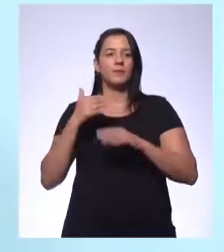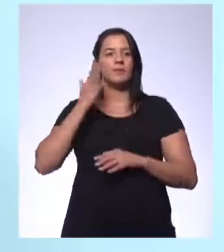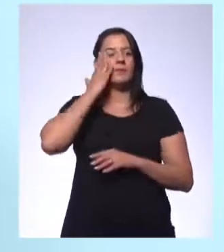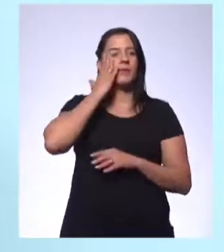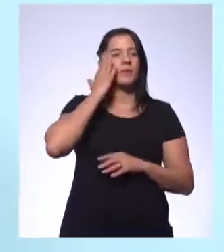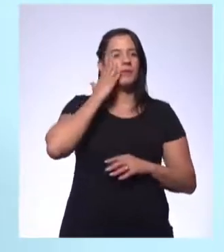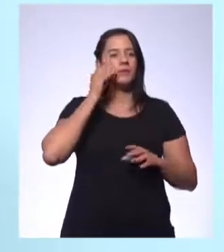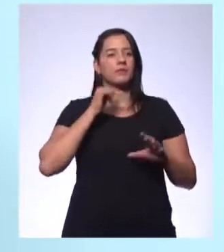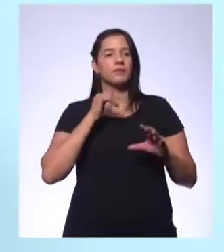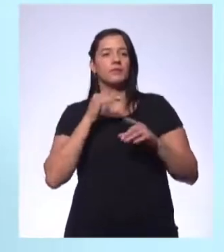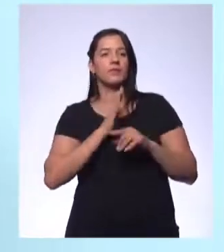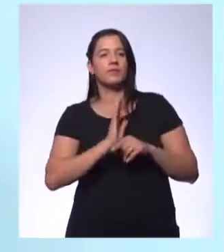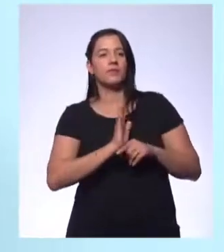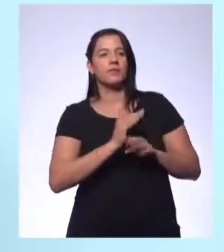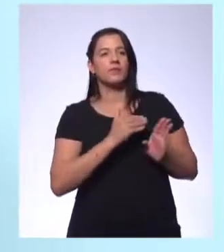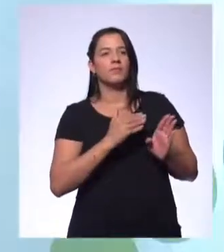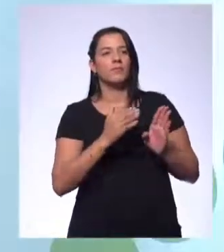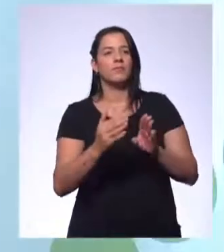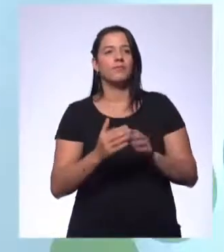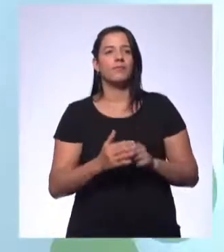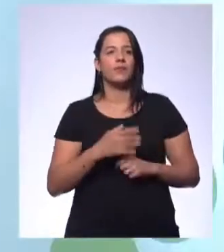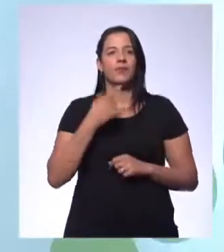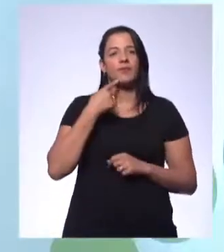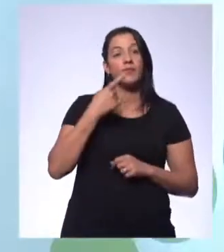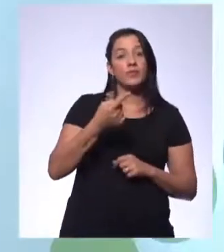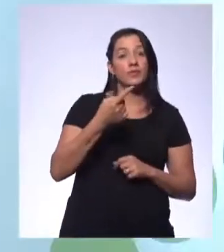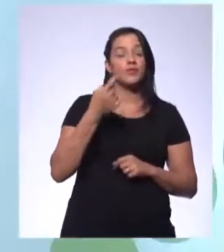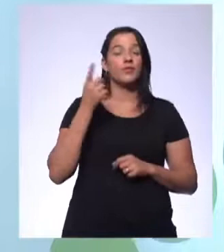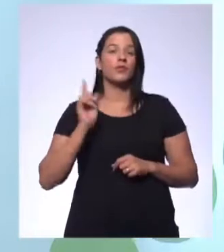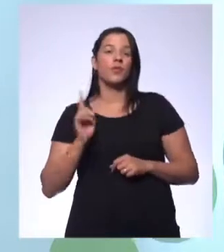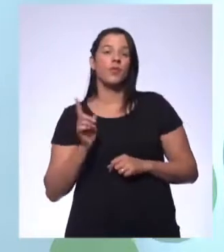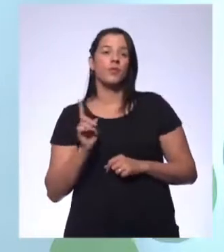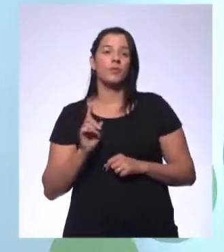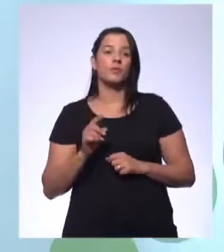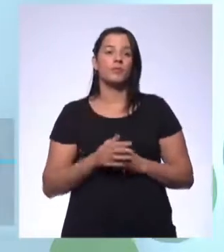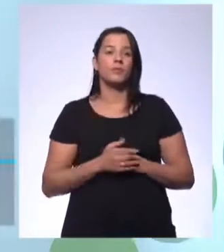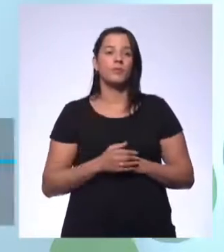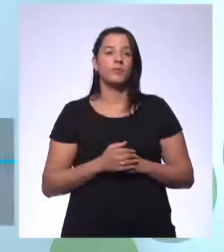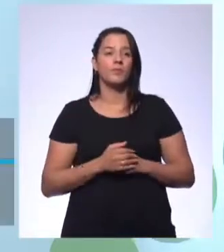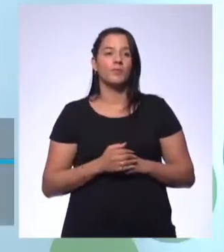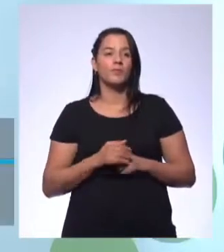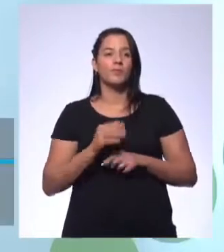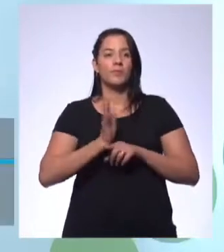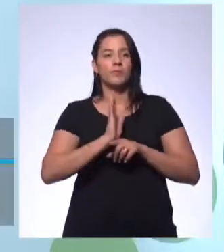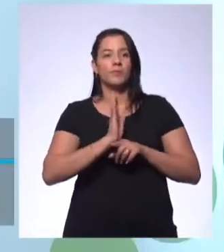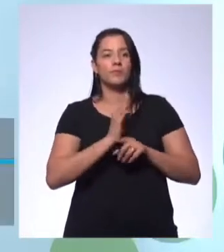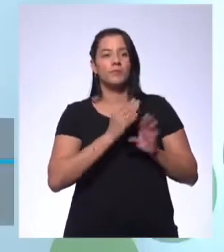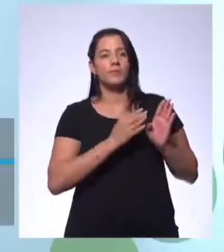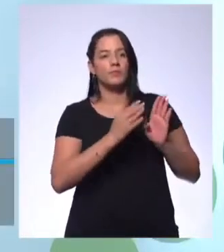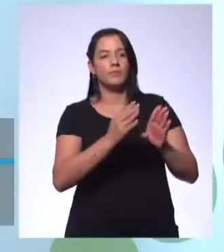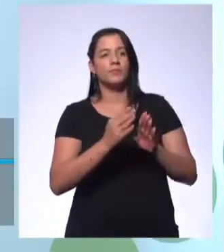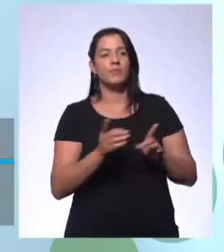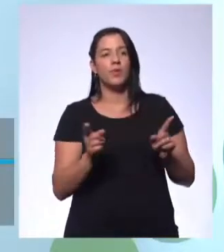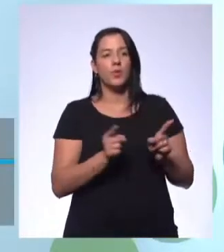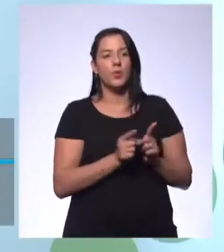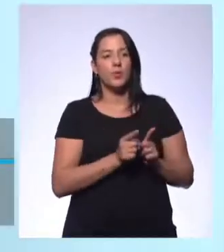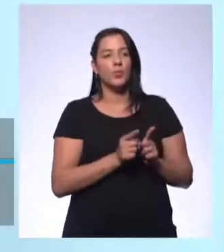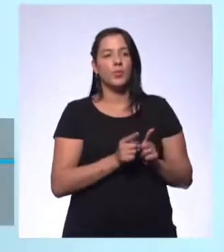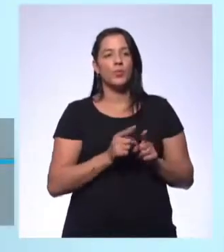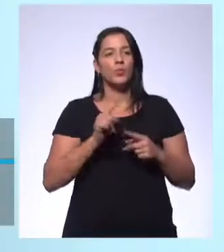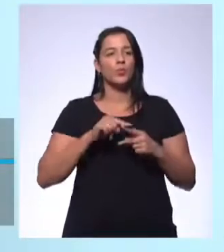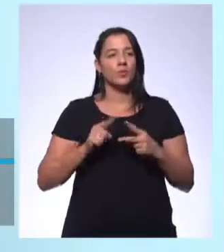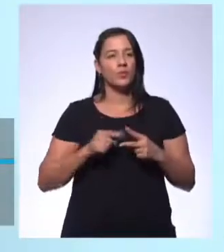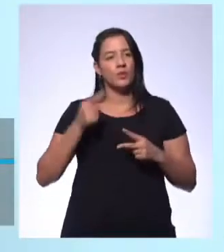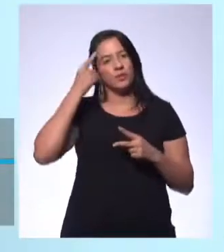se eles assistiram aos trailers? Então, o chat está aberto. Vocês assistiram ao trailer do Animais Fantásticos e Onde Habita? Sim, os trailers honesto? Que eu pedi na